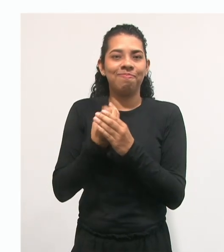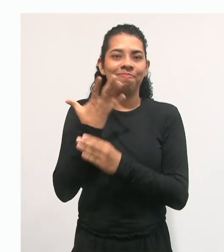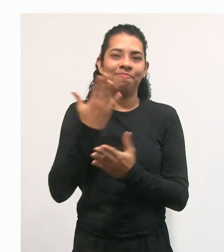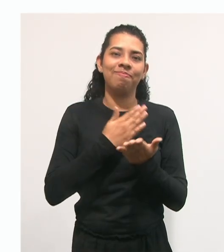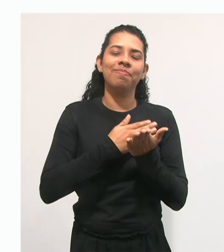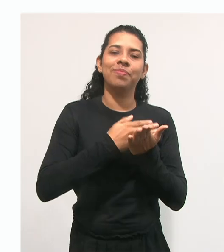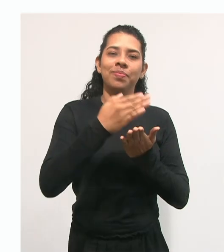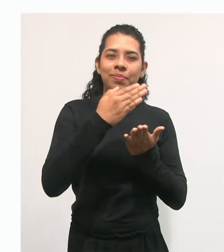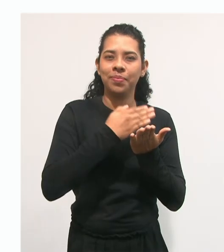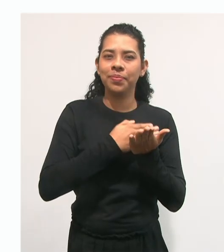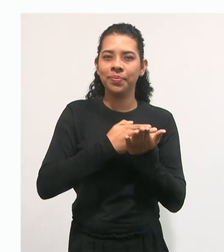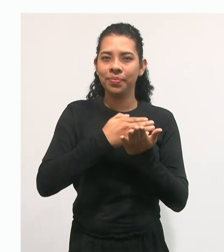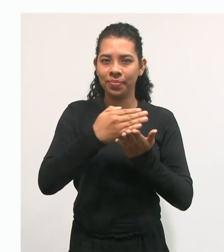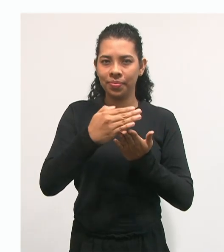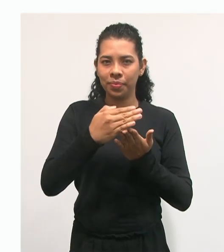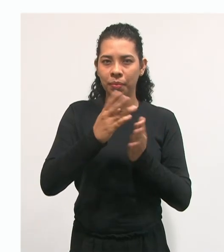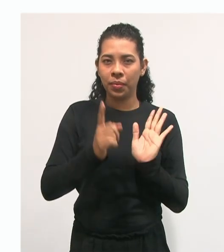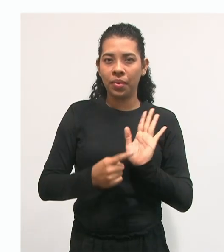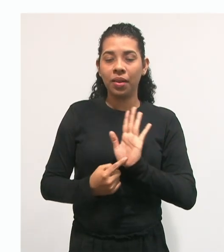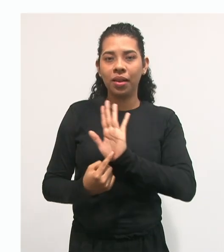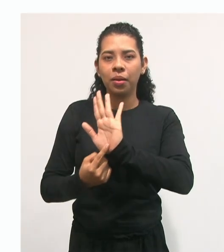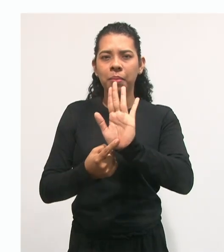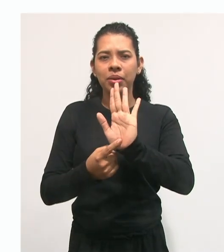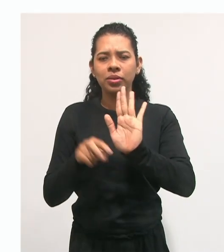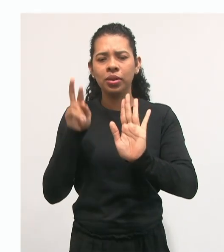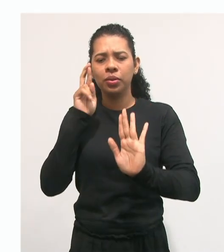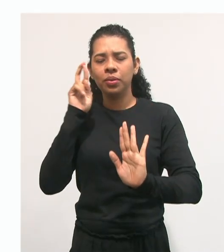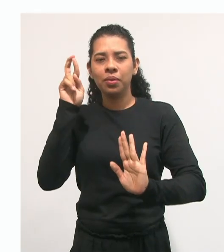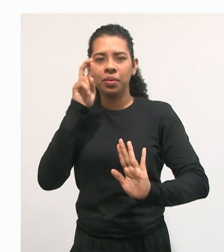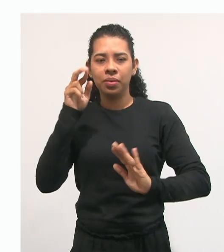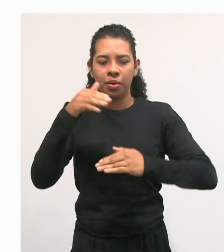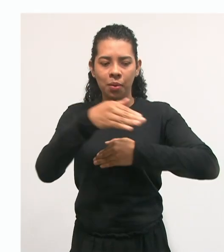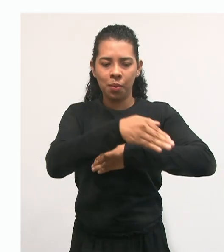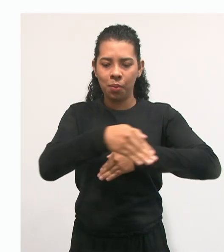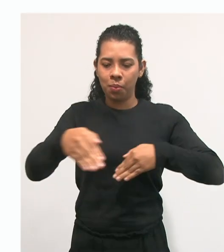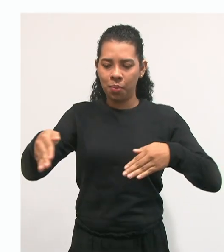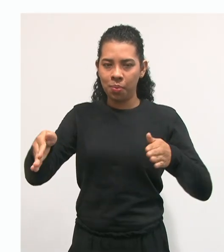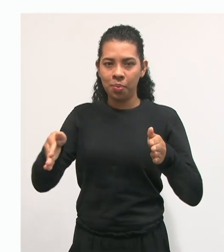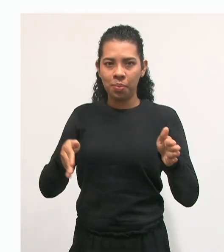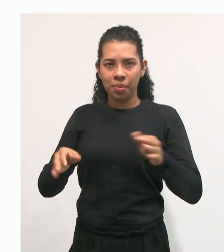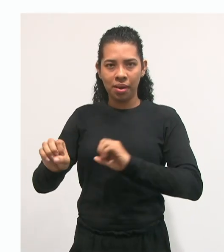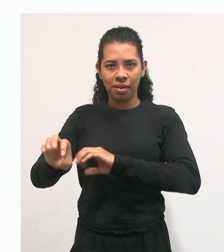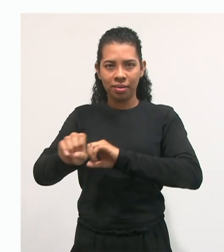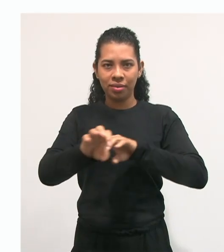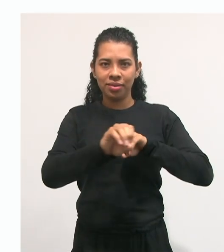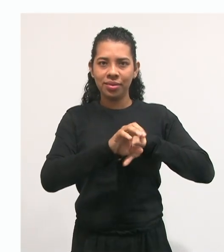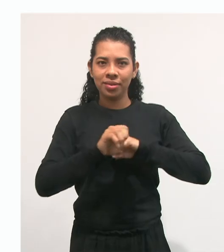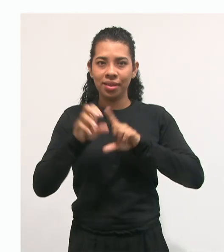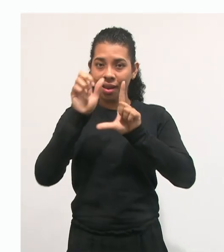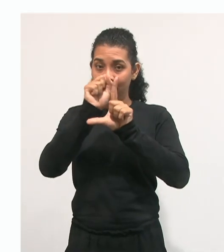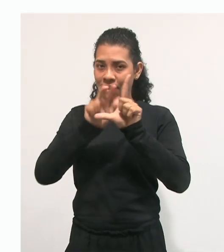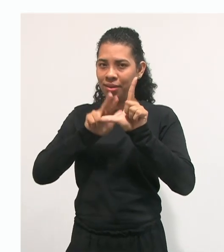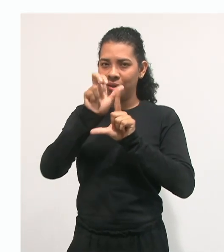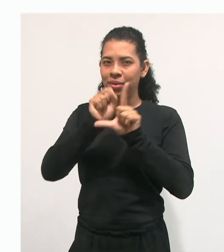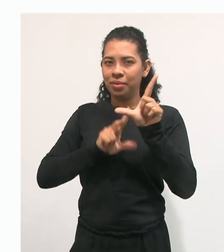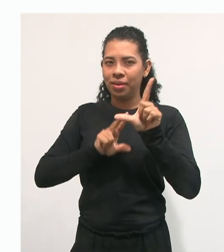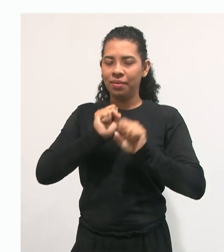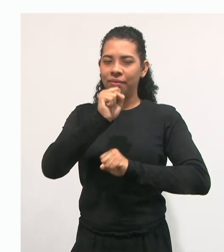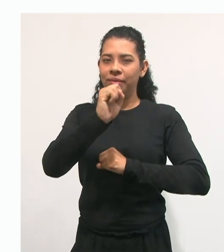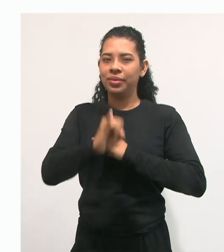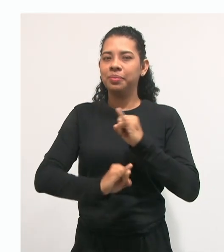eles procuram simular uma sala de aula, tá? Porque ele quer que haja uma